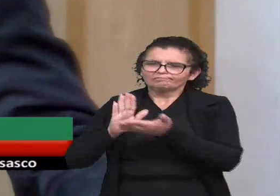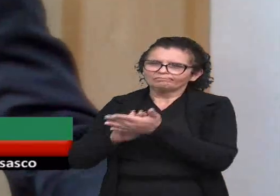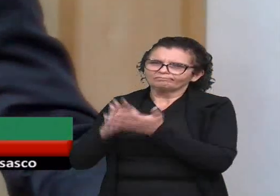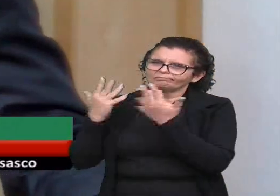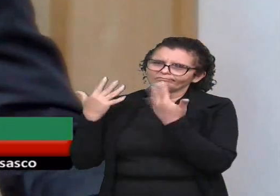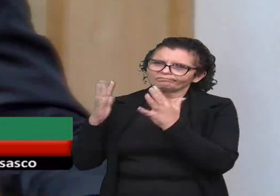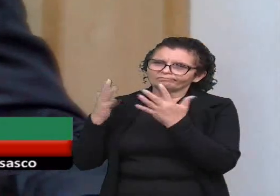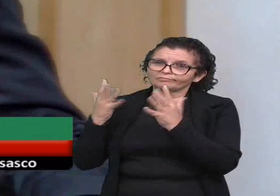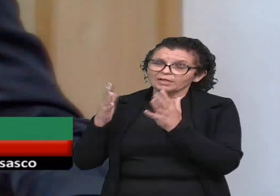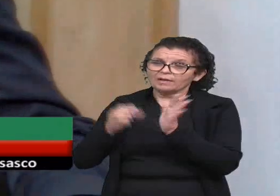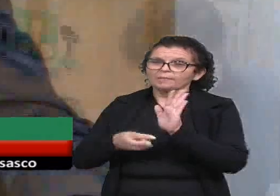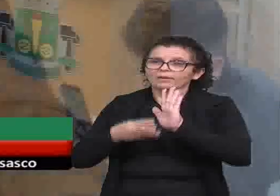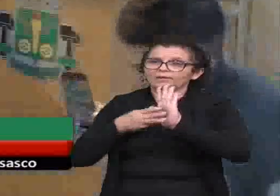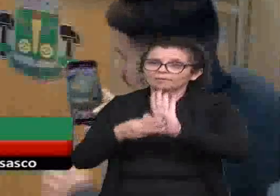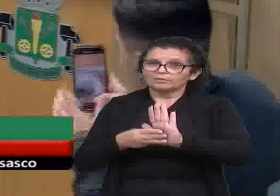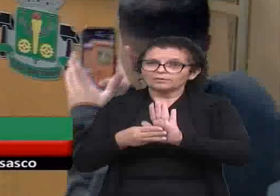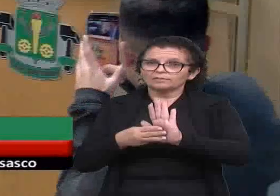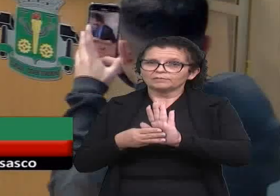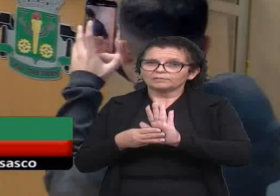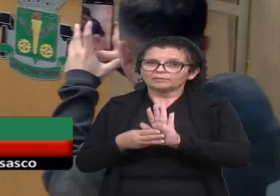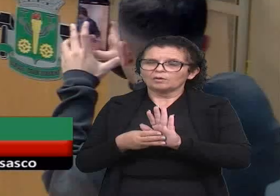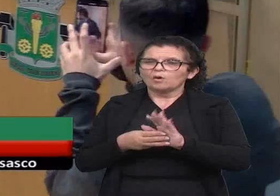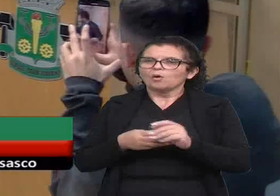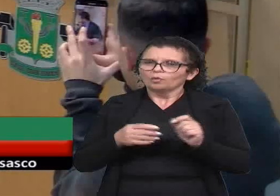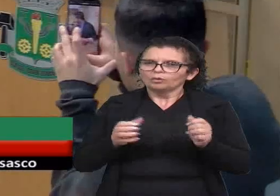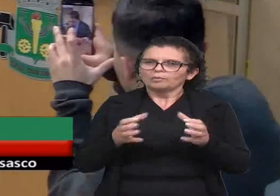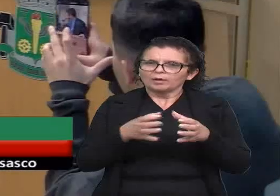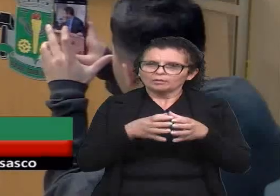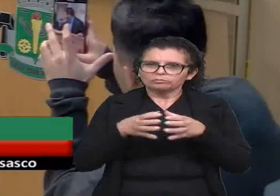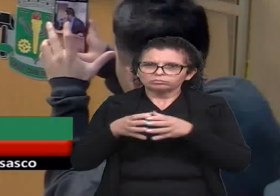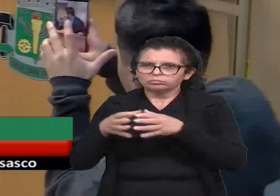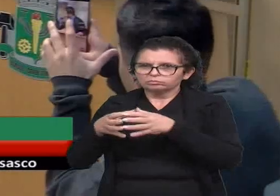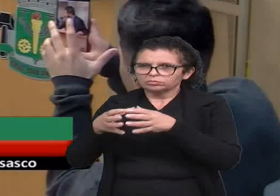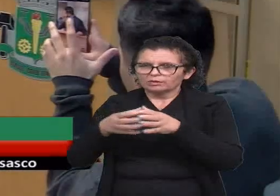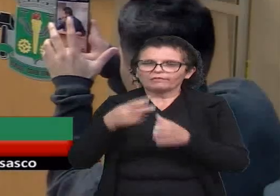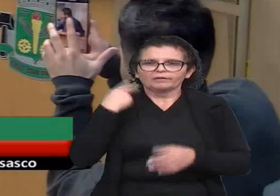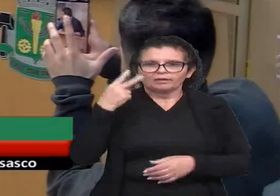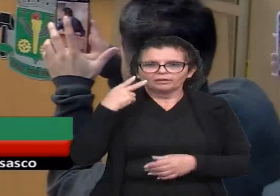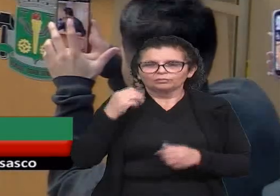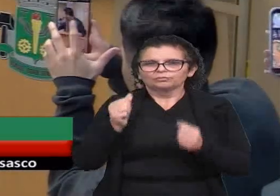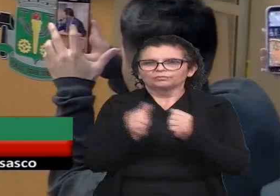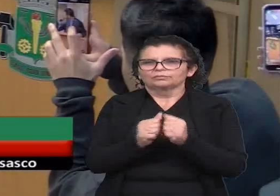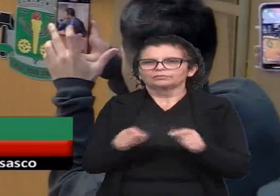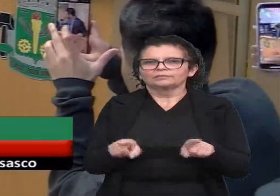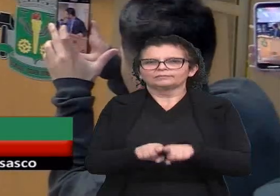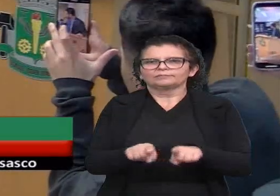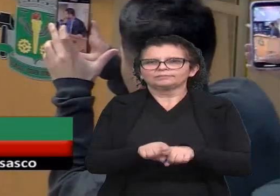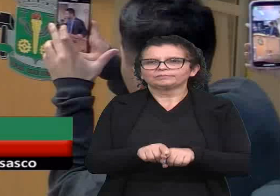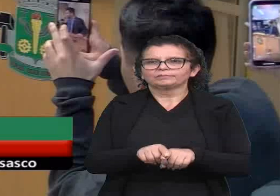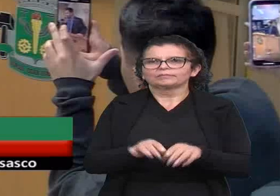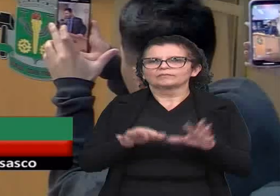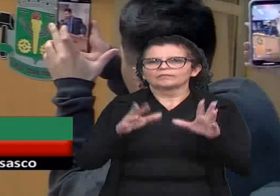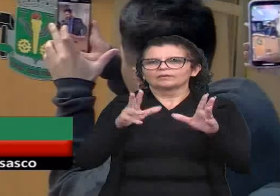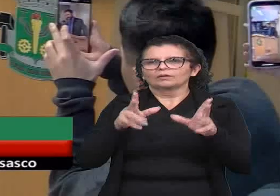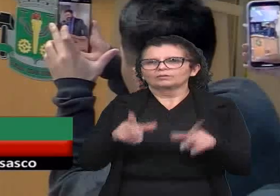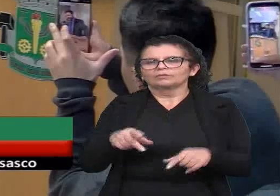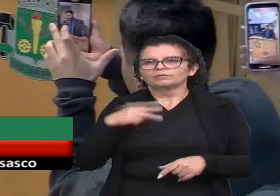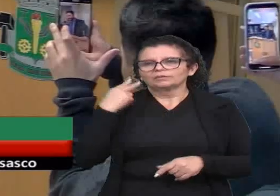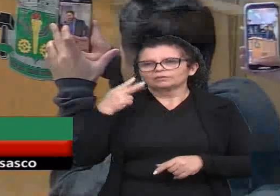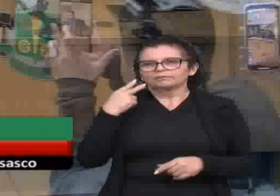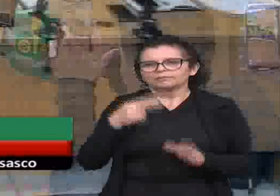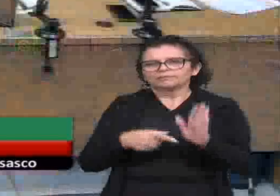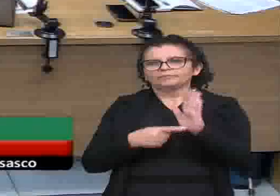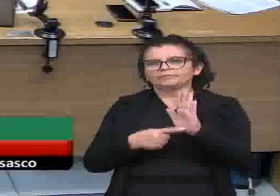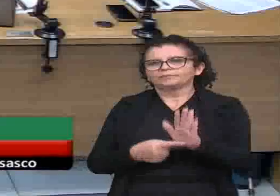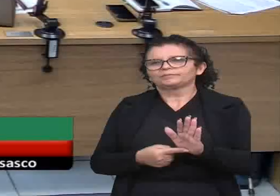pela moção, e eu acho que outros assinaram também, né, todos os vereadores assinaram essa